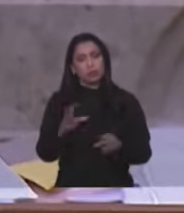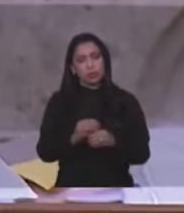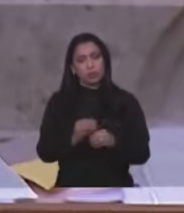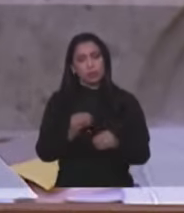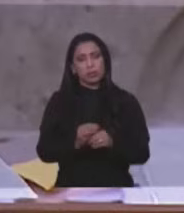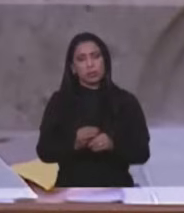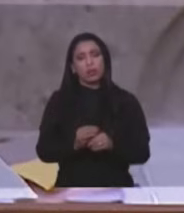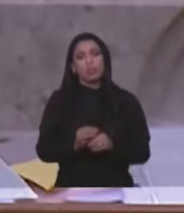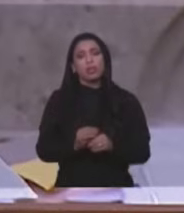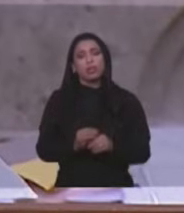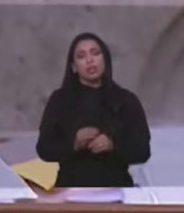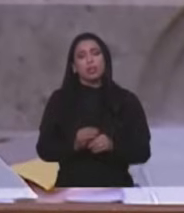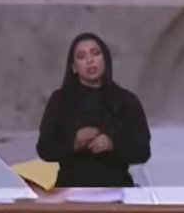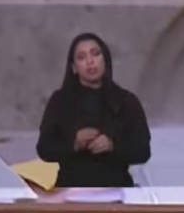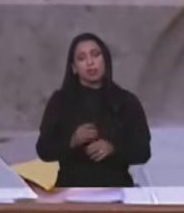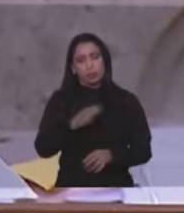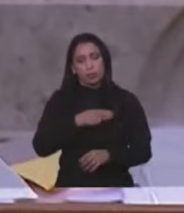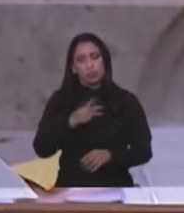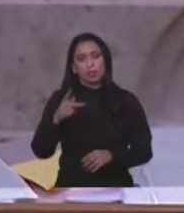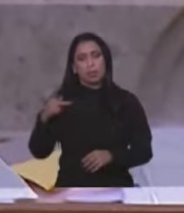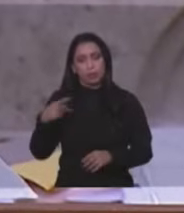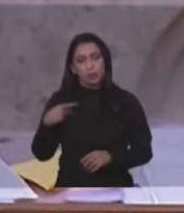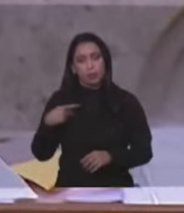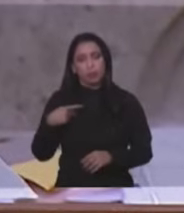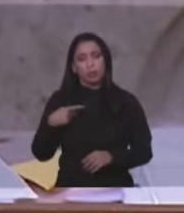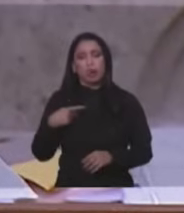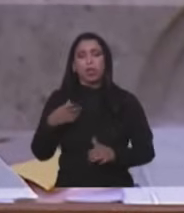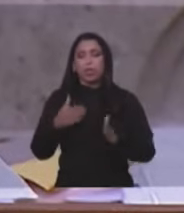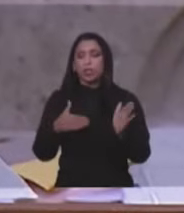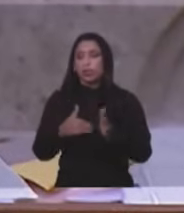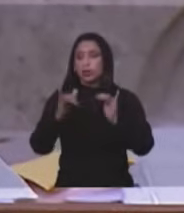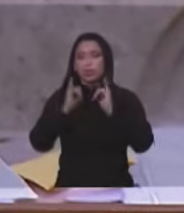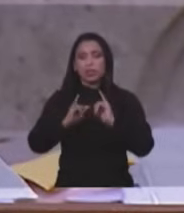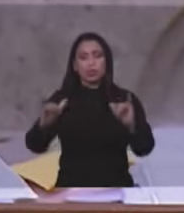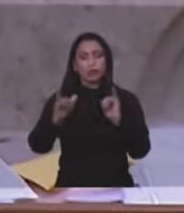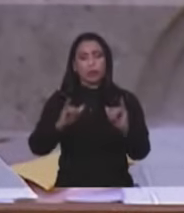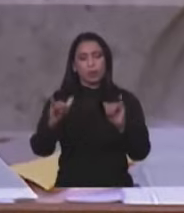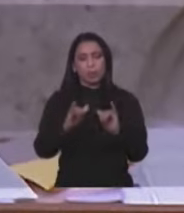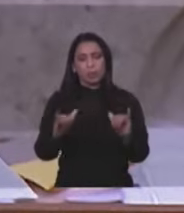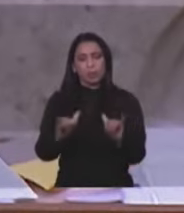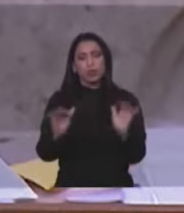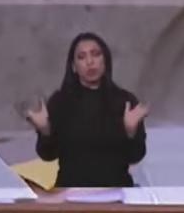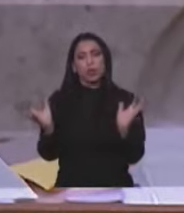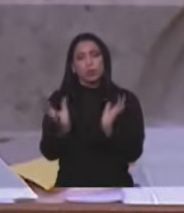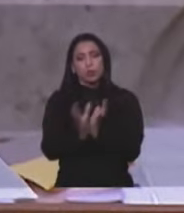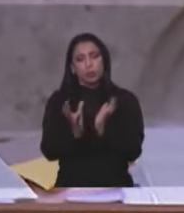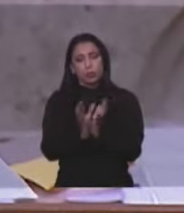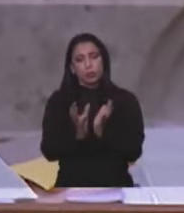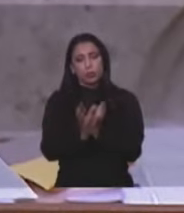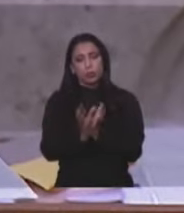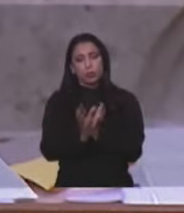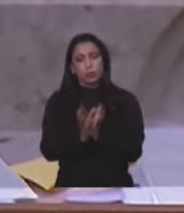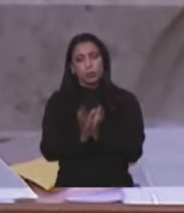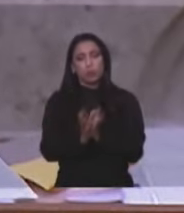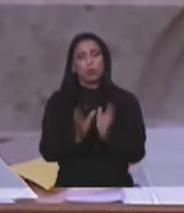a gestação sem restrição não passa no teste da sub regra da Necessidade por atingir o núcleo dos direitos das mulheres da Liberdade autodeterminação